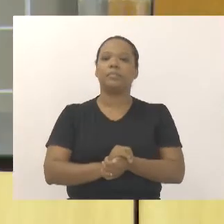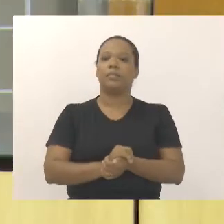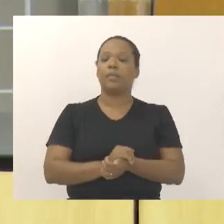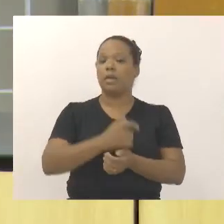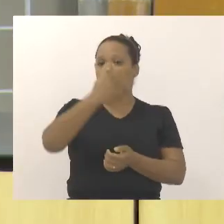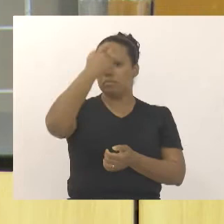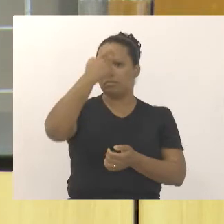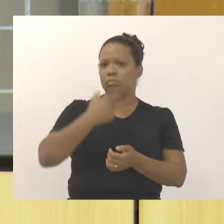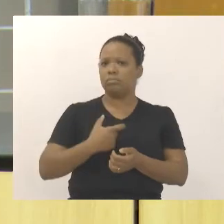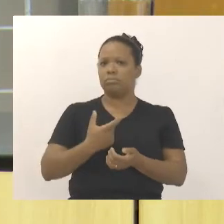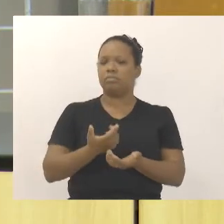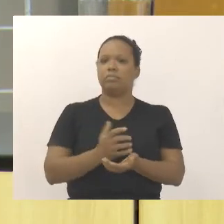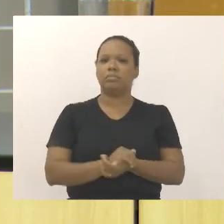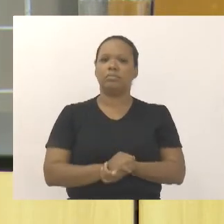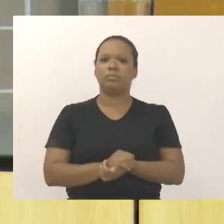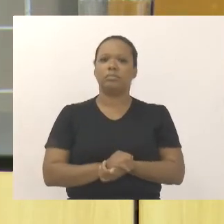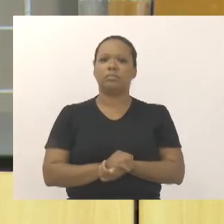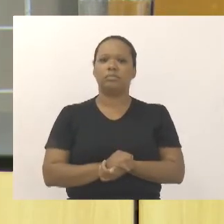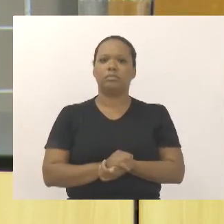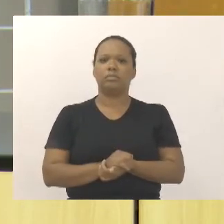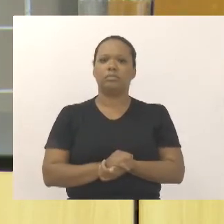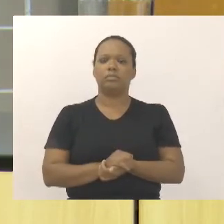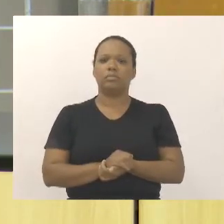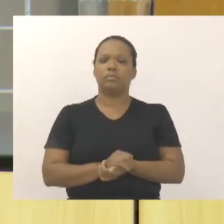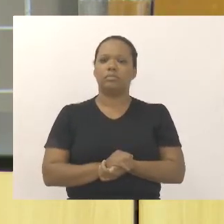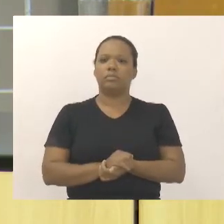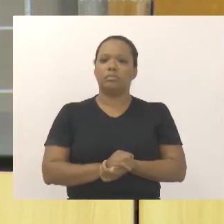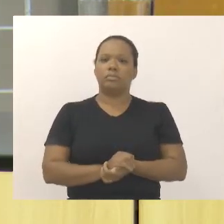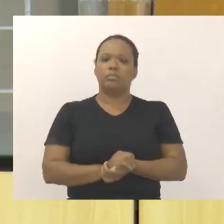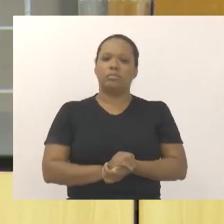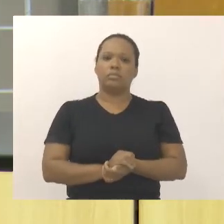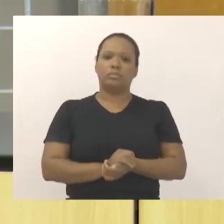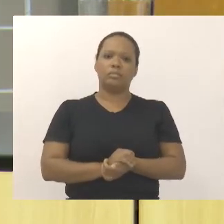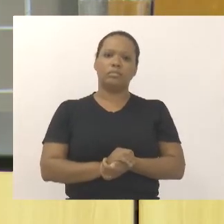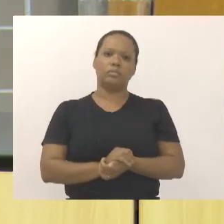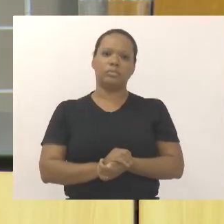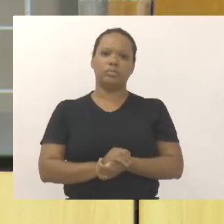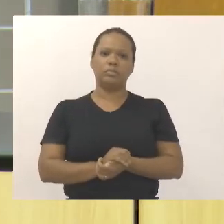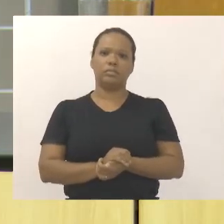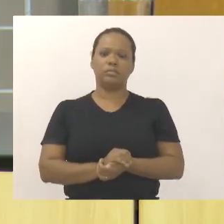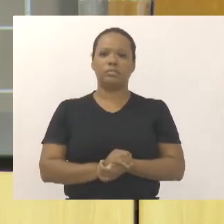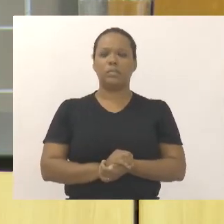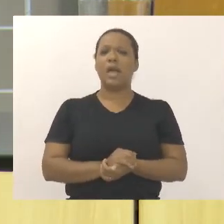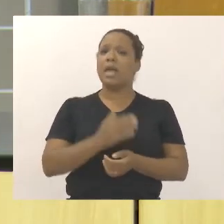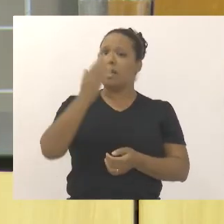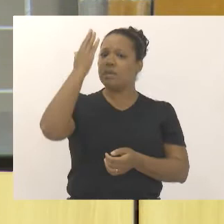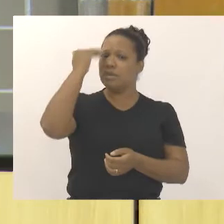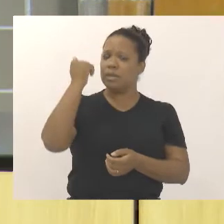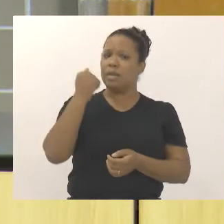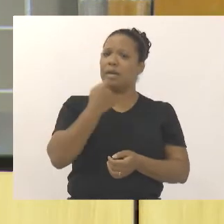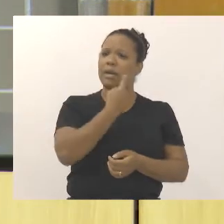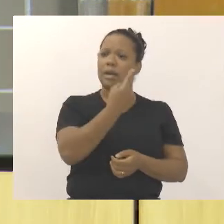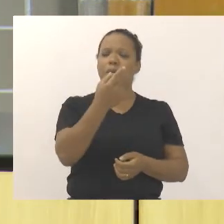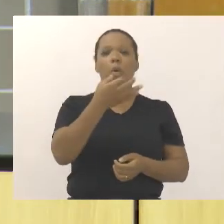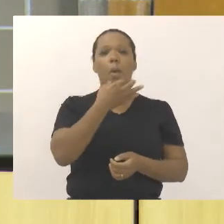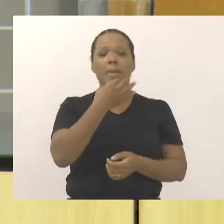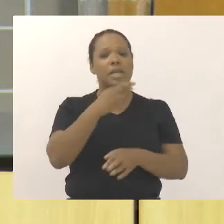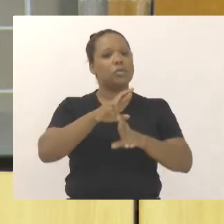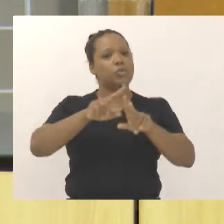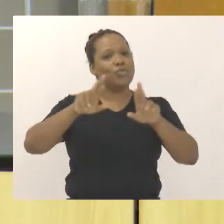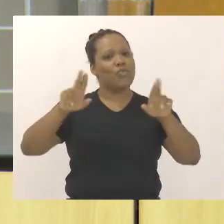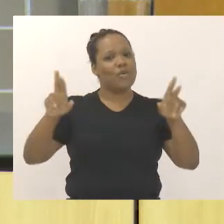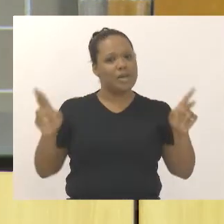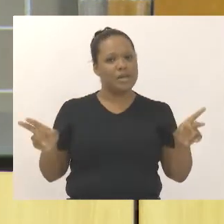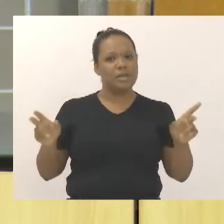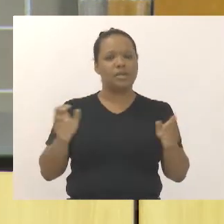posição dos dois médicos. Como eu sempre repeti, eu tenho a situação de cada um tem uma posição, cada um